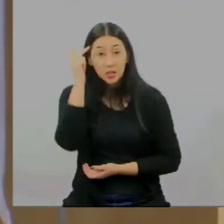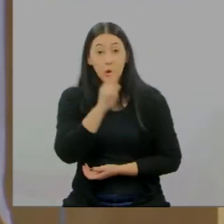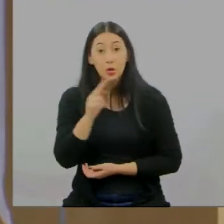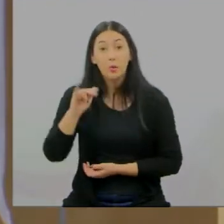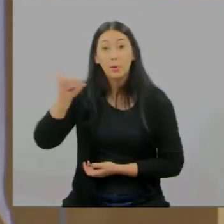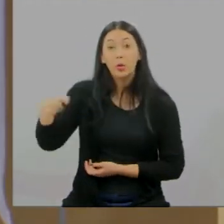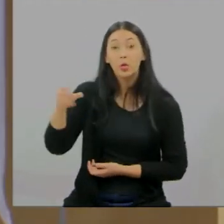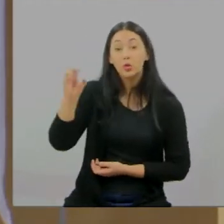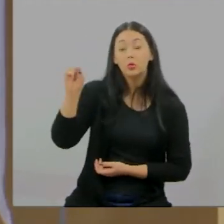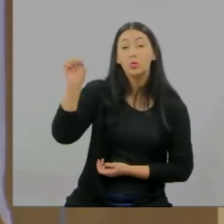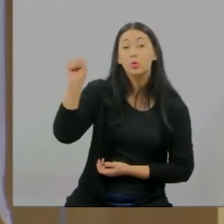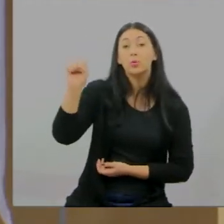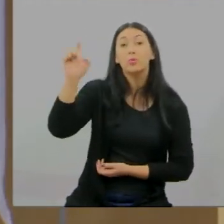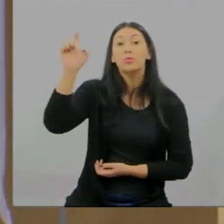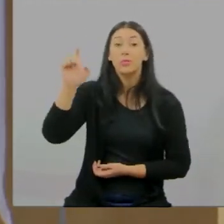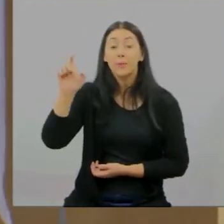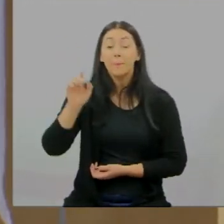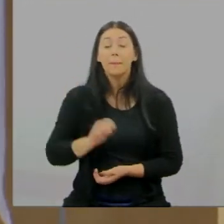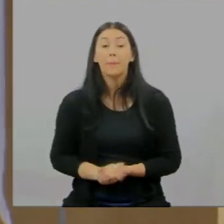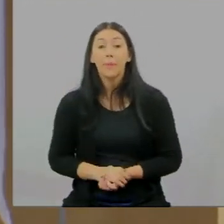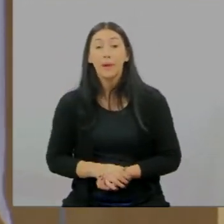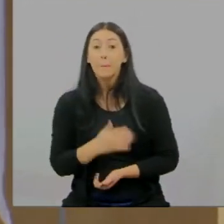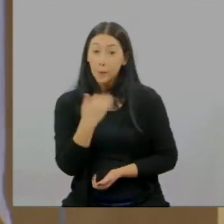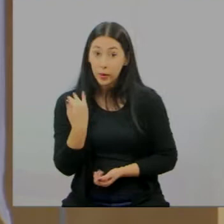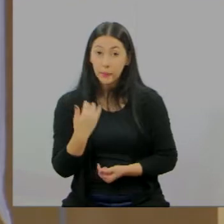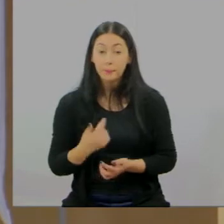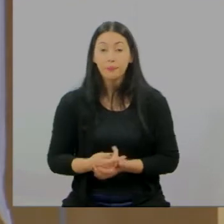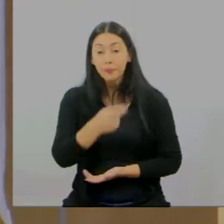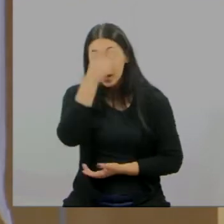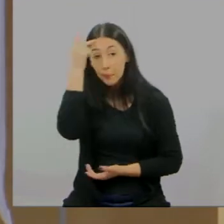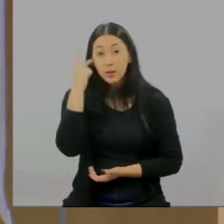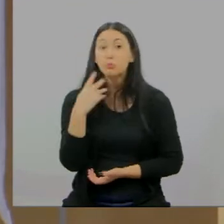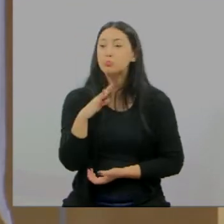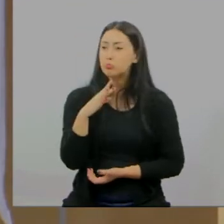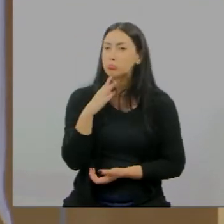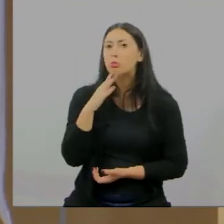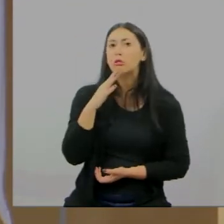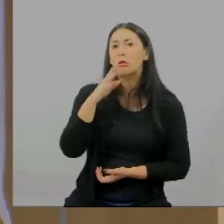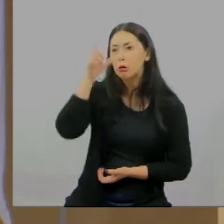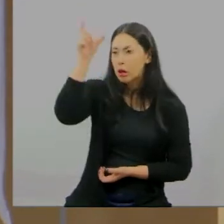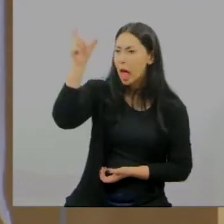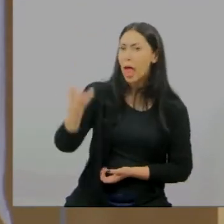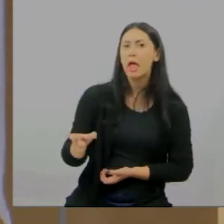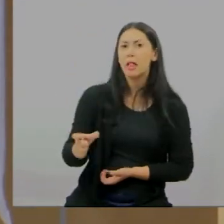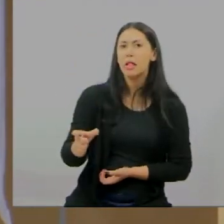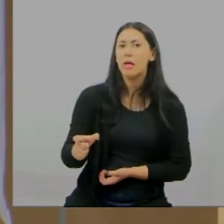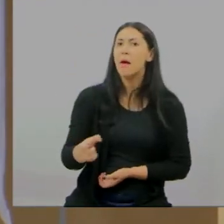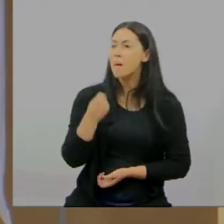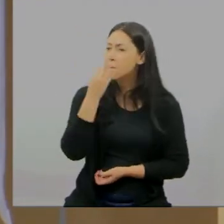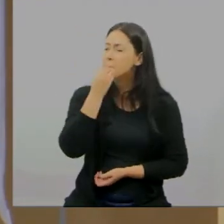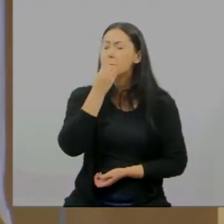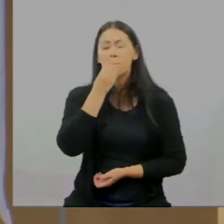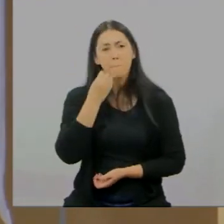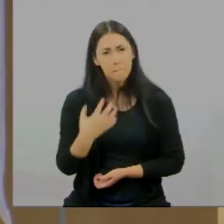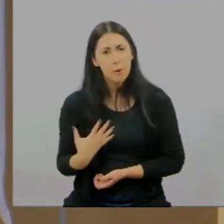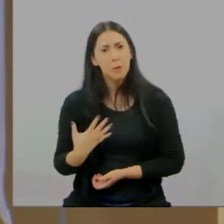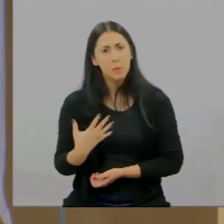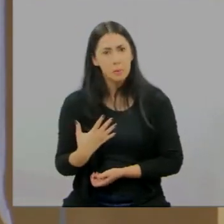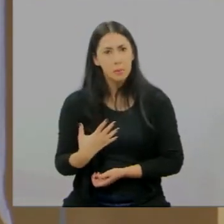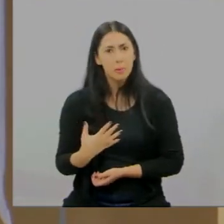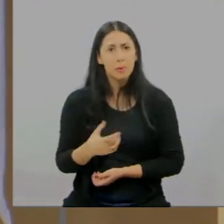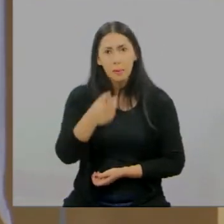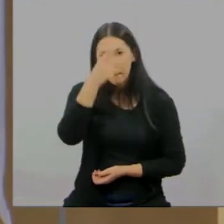José Anselmo, quem teve a honra de conhecer essa pessoa humana, essa pessoa caridosa, essa pessoa